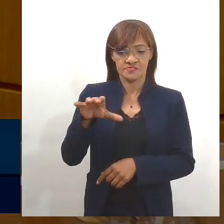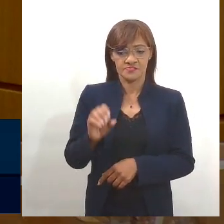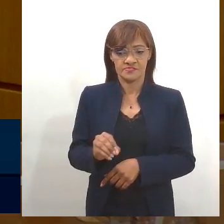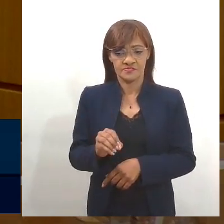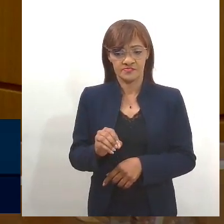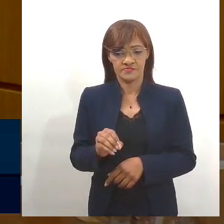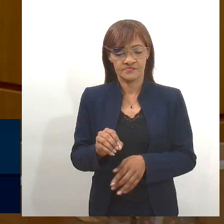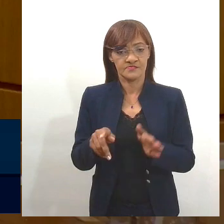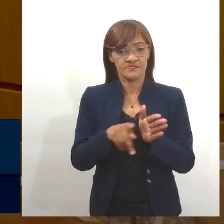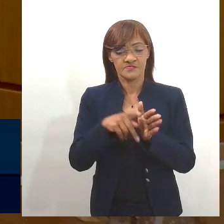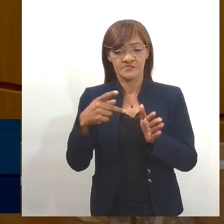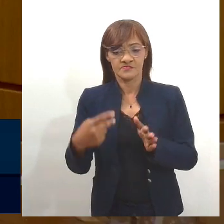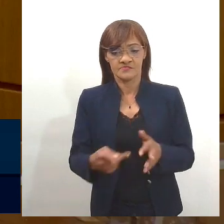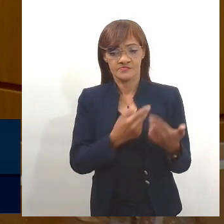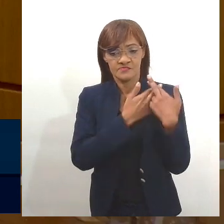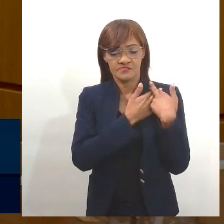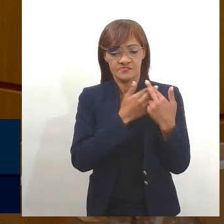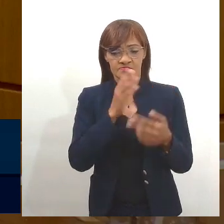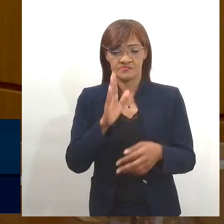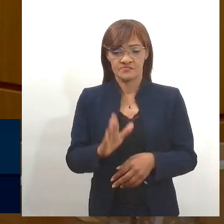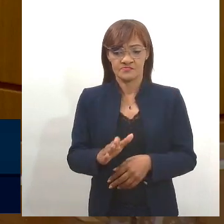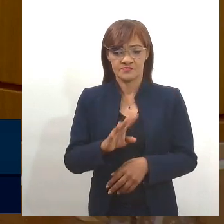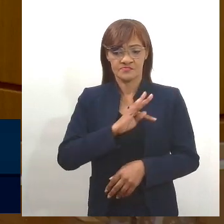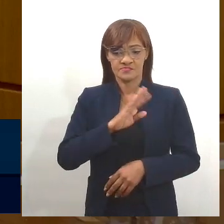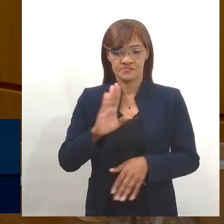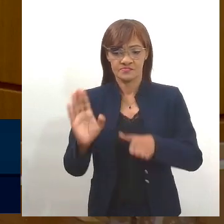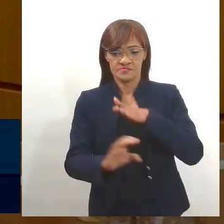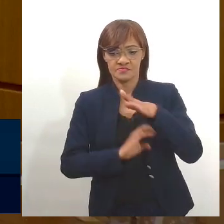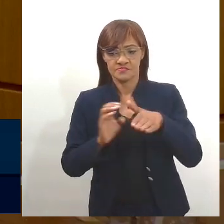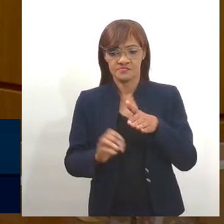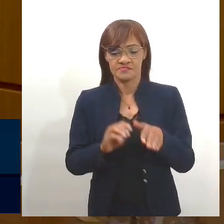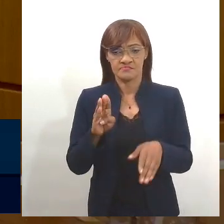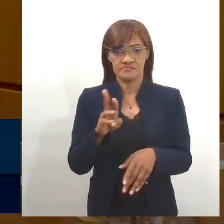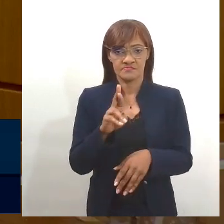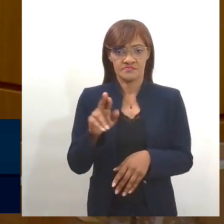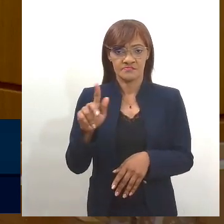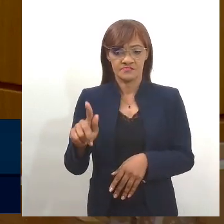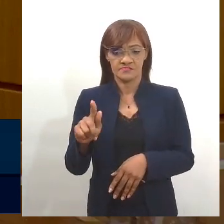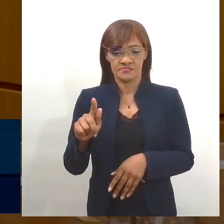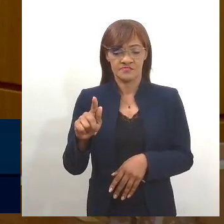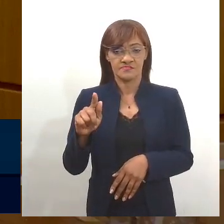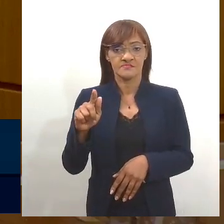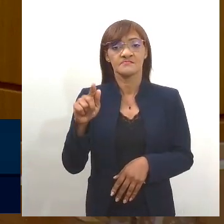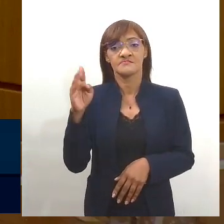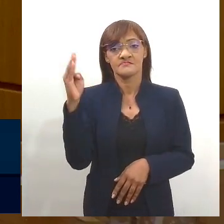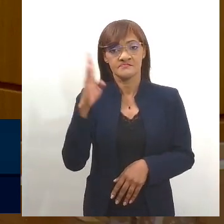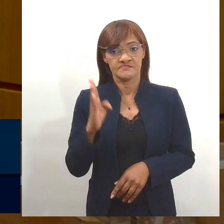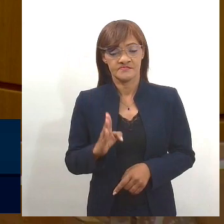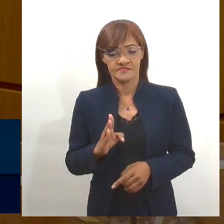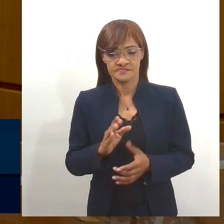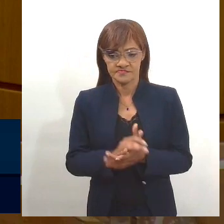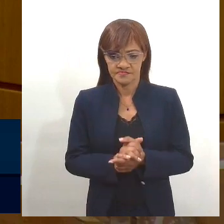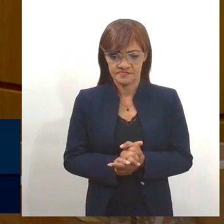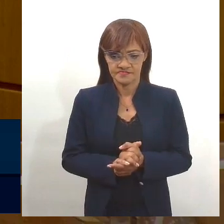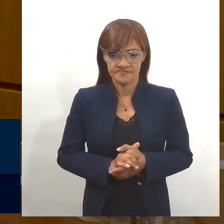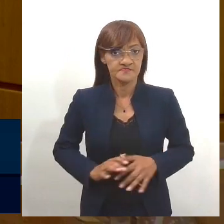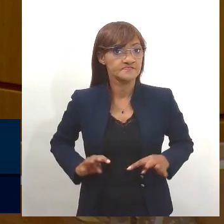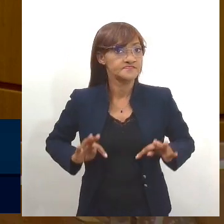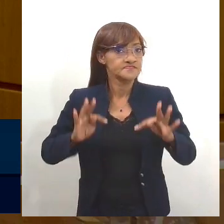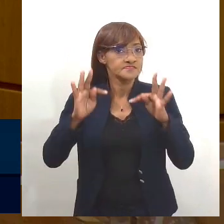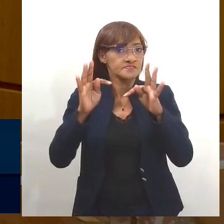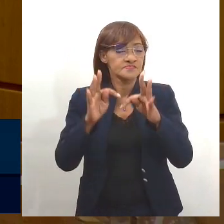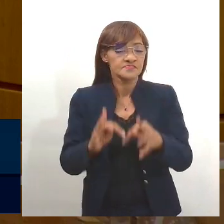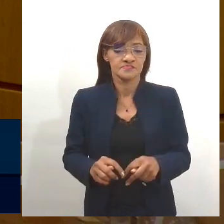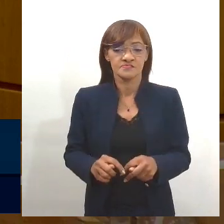técnico da empresa BRG Brasil Geradores, que tem atuação em todo o território nacional na geração e venda de